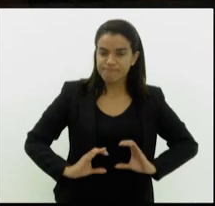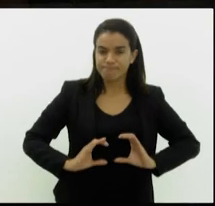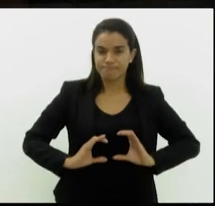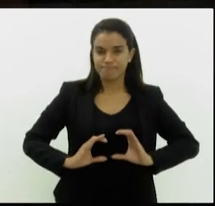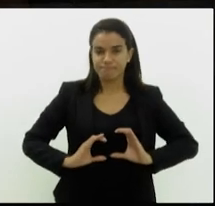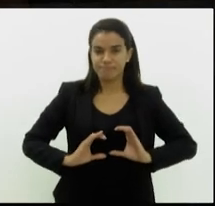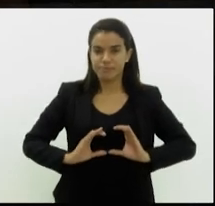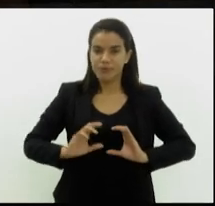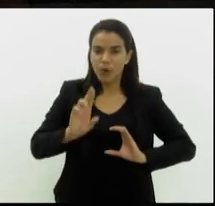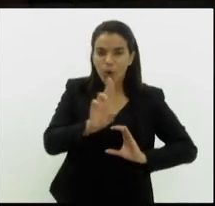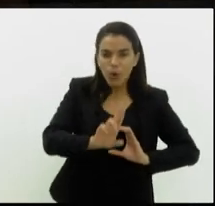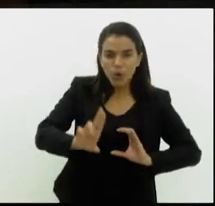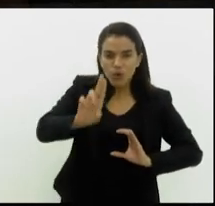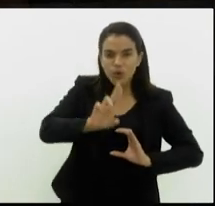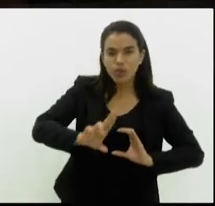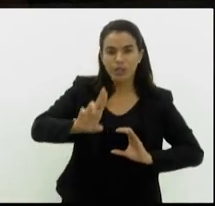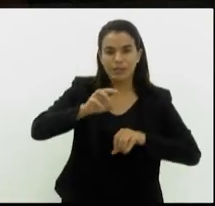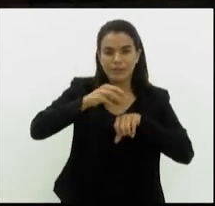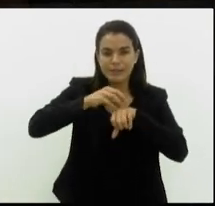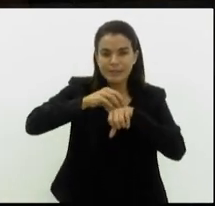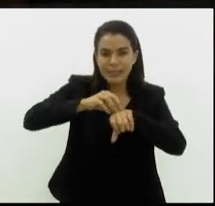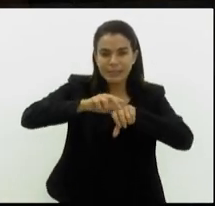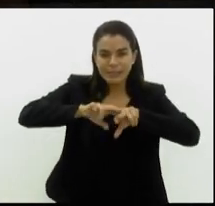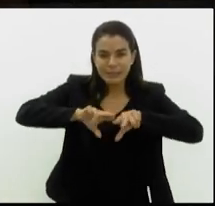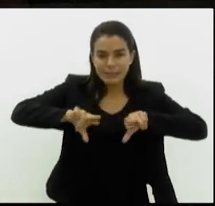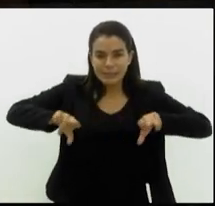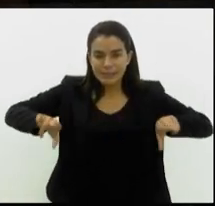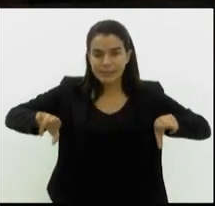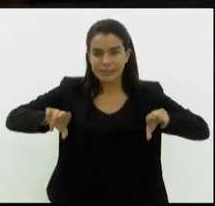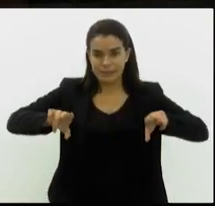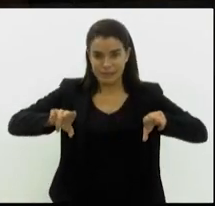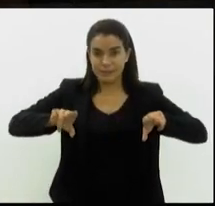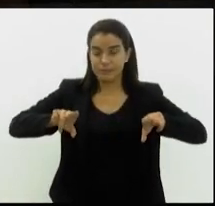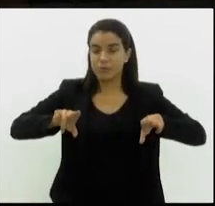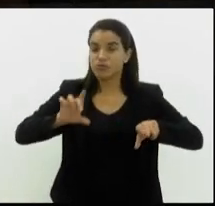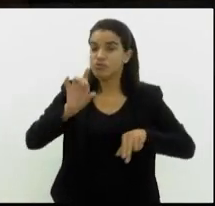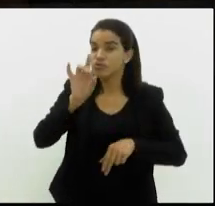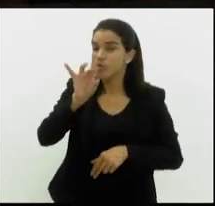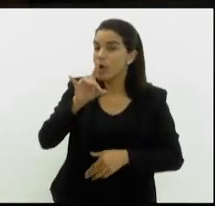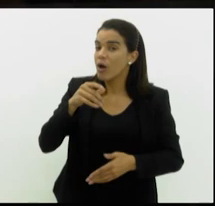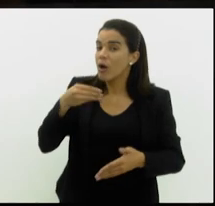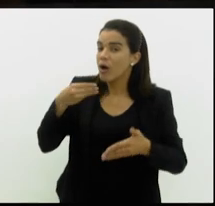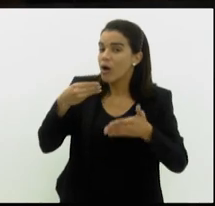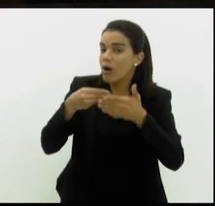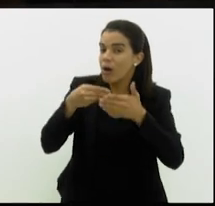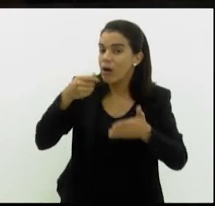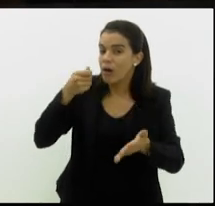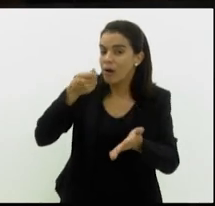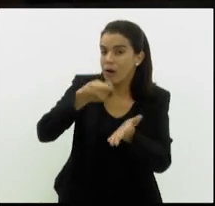que usa o transporte público só deveria pagar